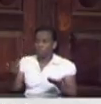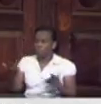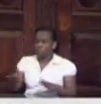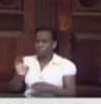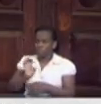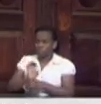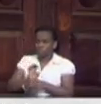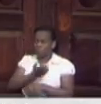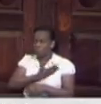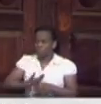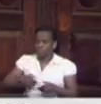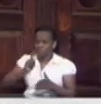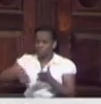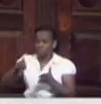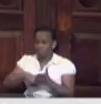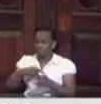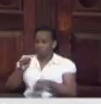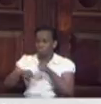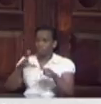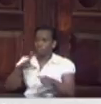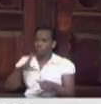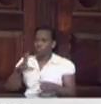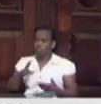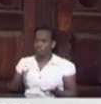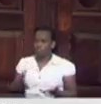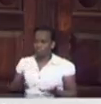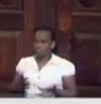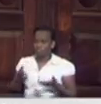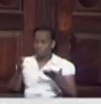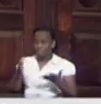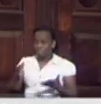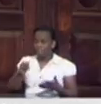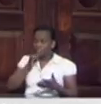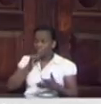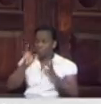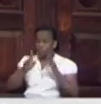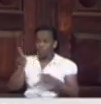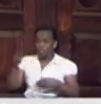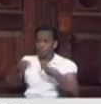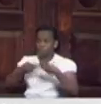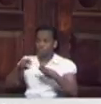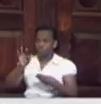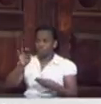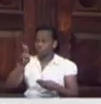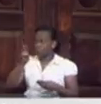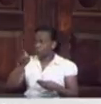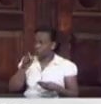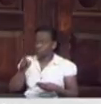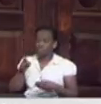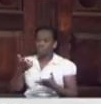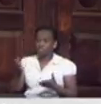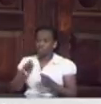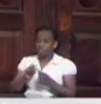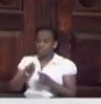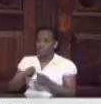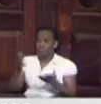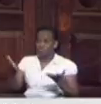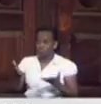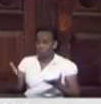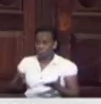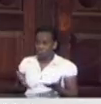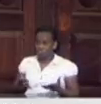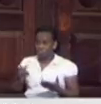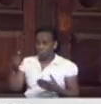querendo impor a este parlamento, a exemplo do que o ministro Fux tenta fazer hoje com